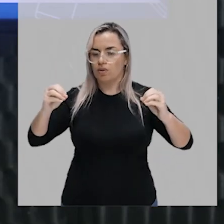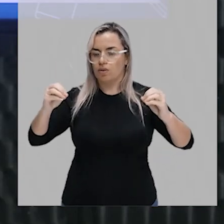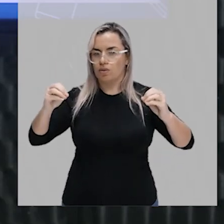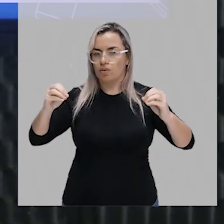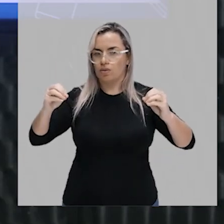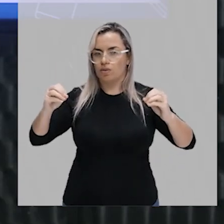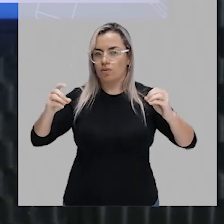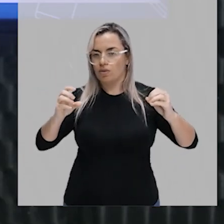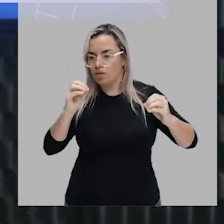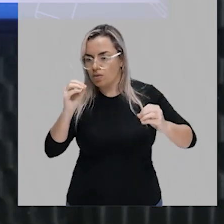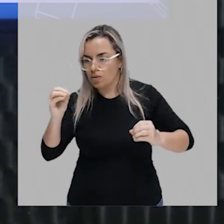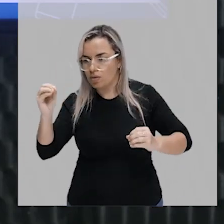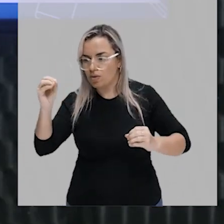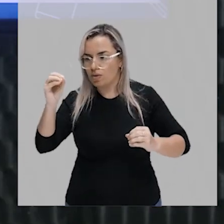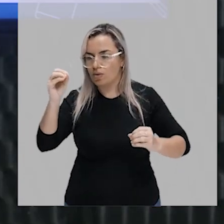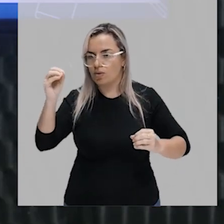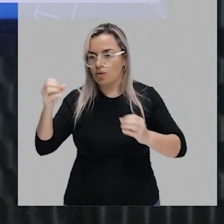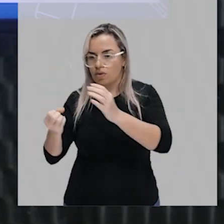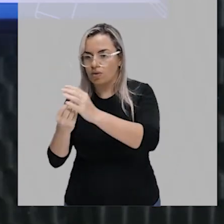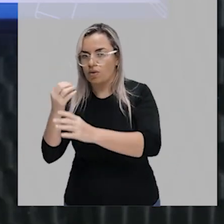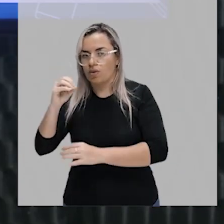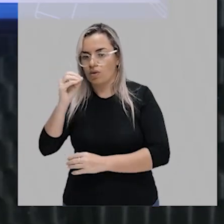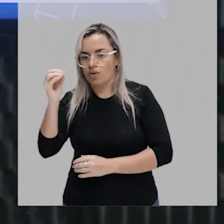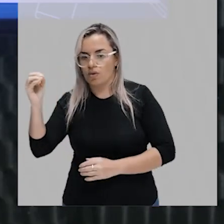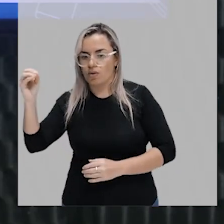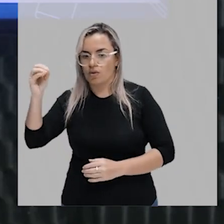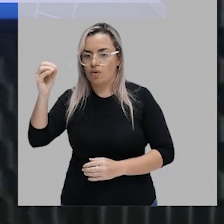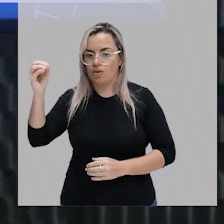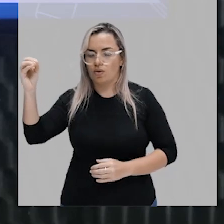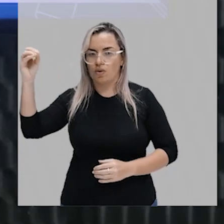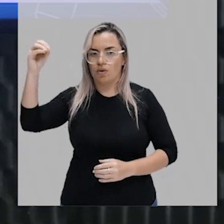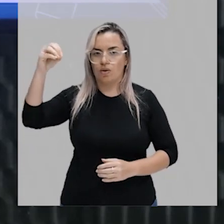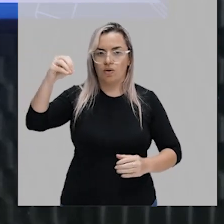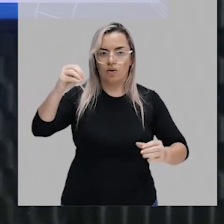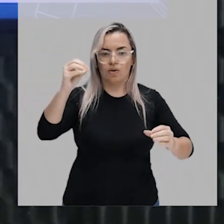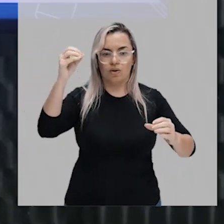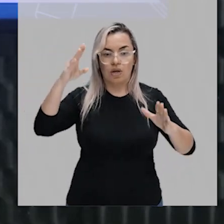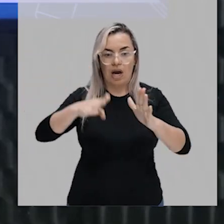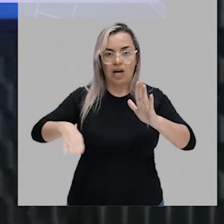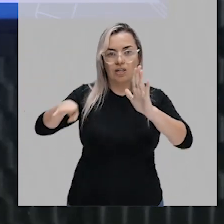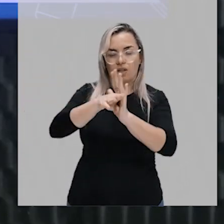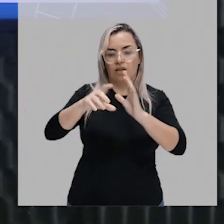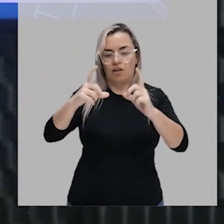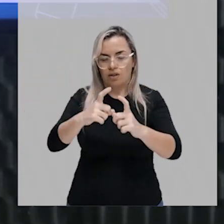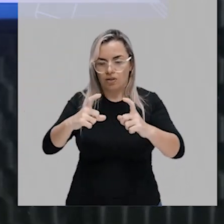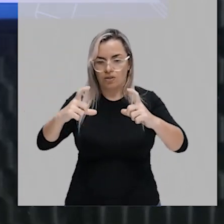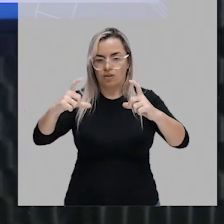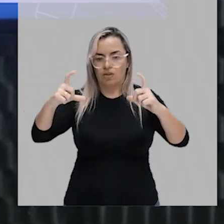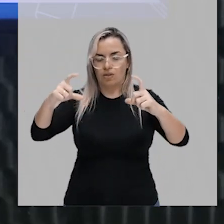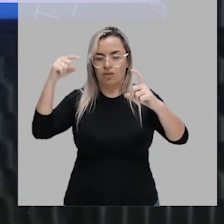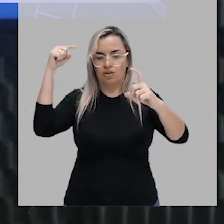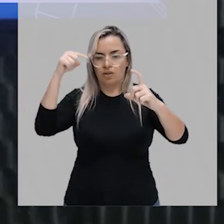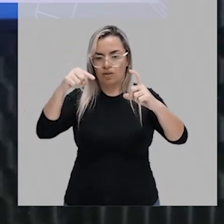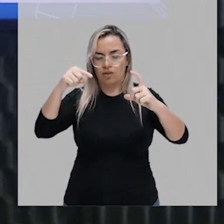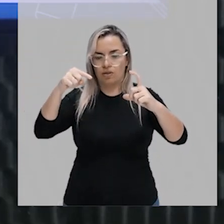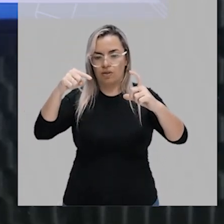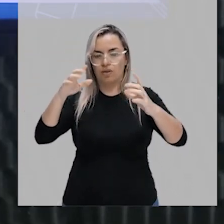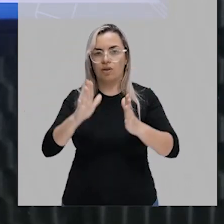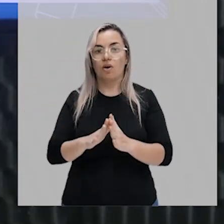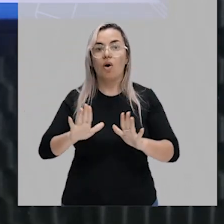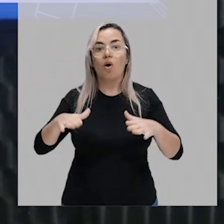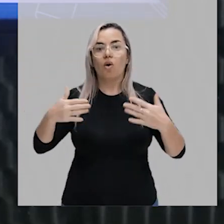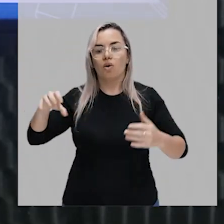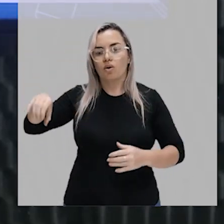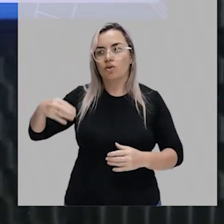transportado até o útero. Se ele for fecundado, geralmente a fecundação, ela acontece aonde?